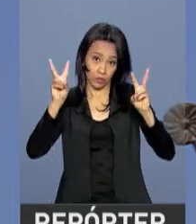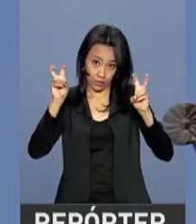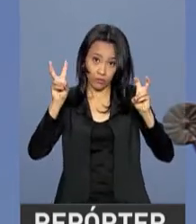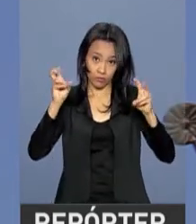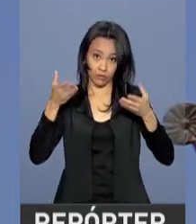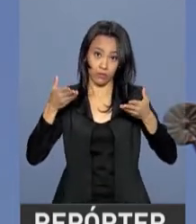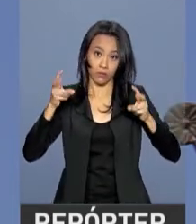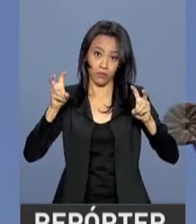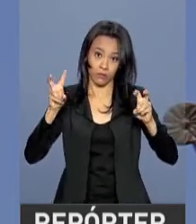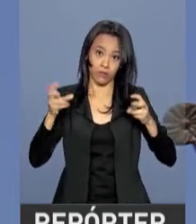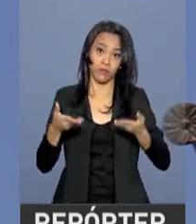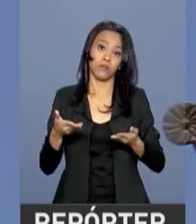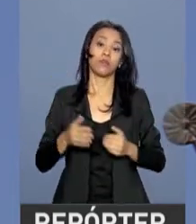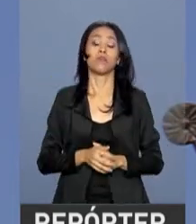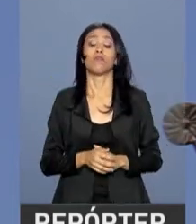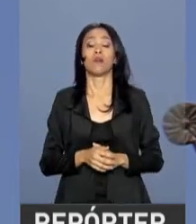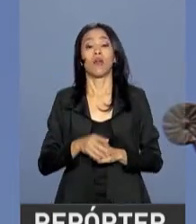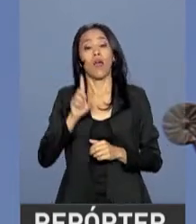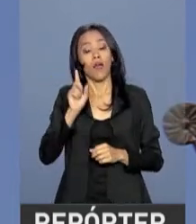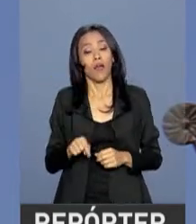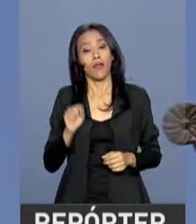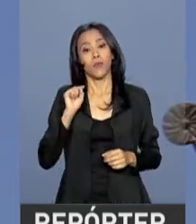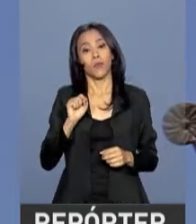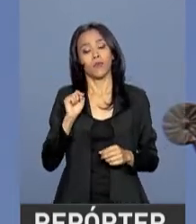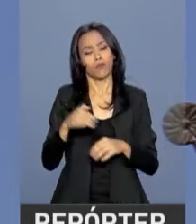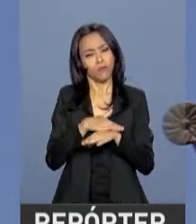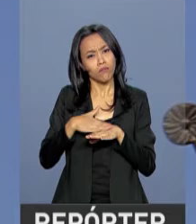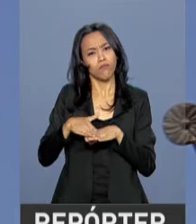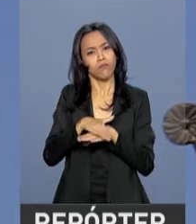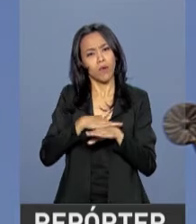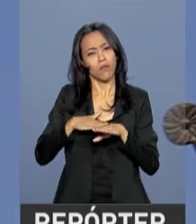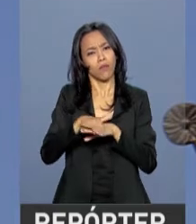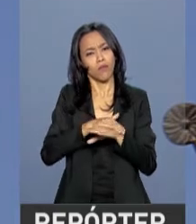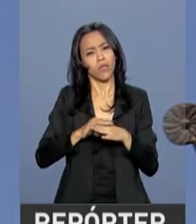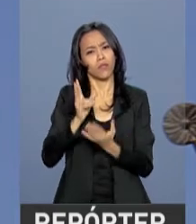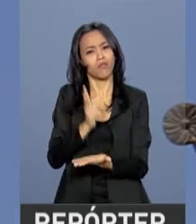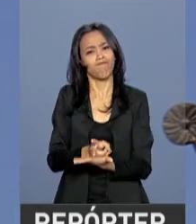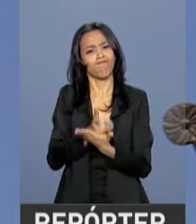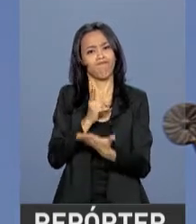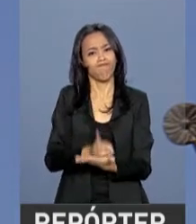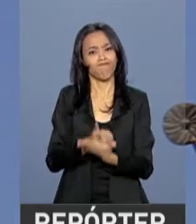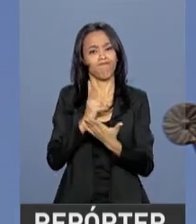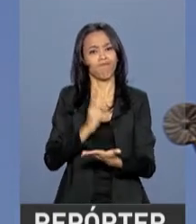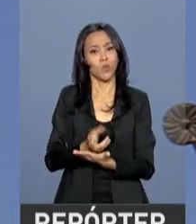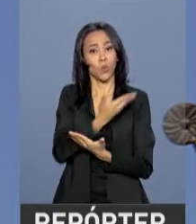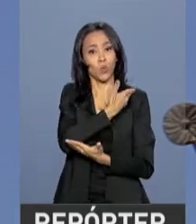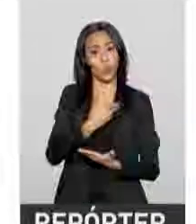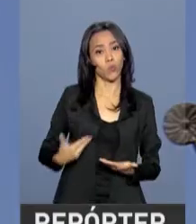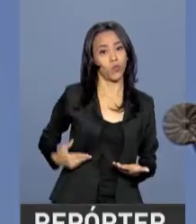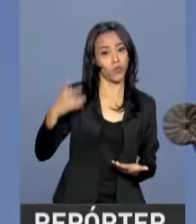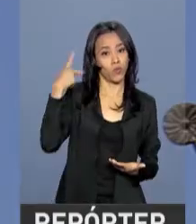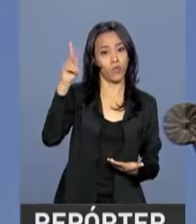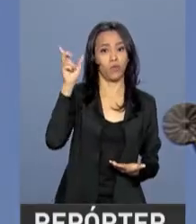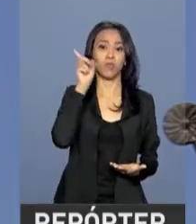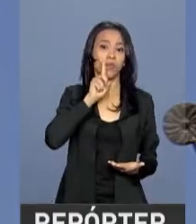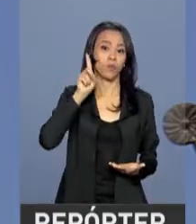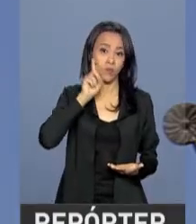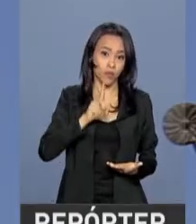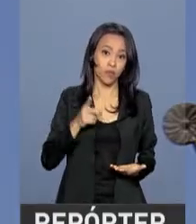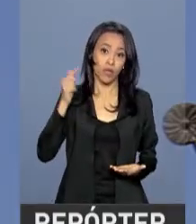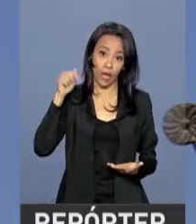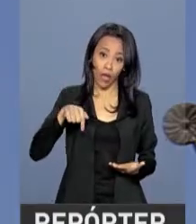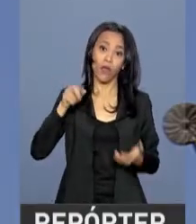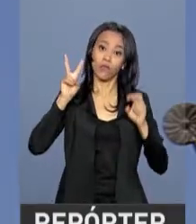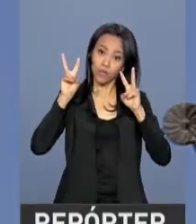é ele faz parte de um diálogo permanente com o governo dos estados unidos sobre questões consulados mas é um tema que está